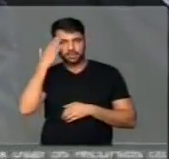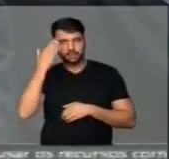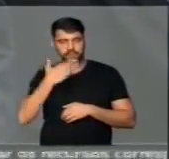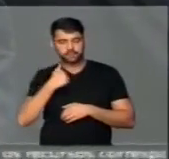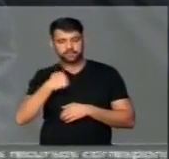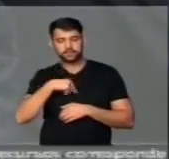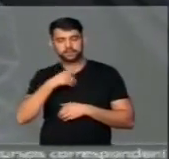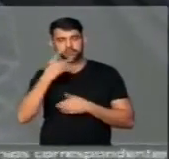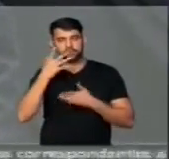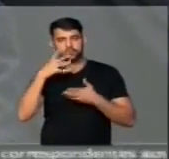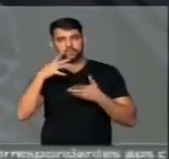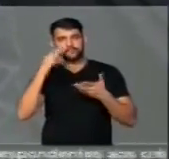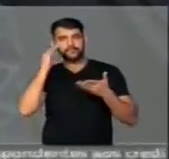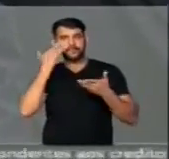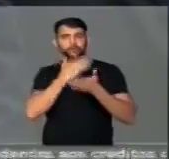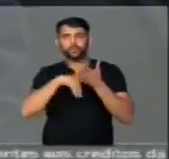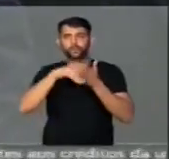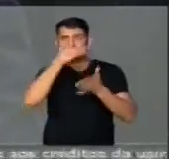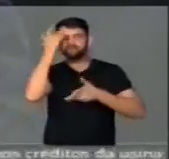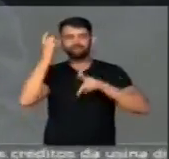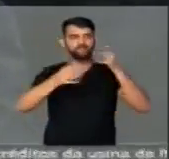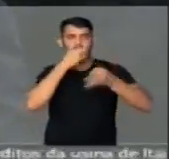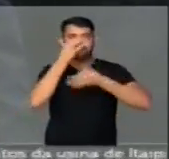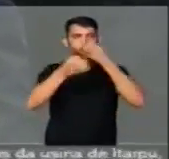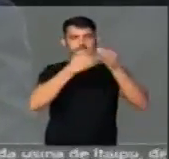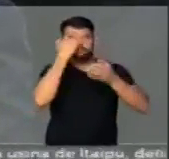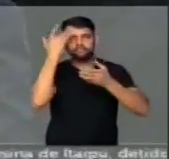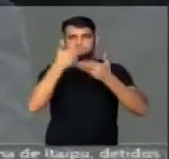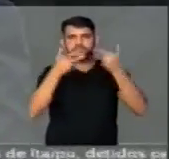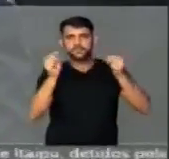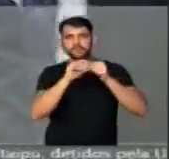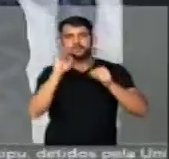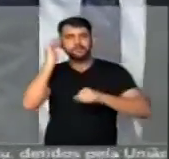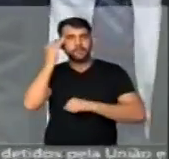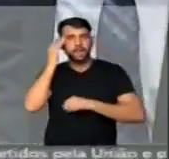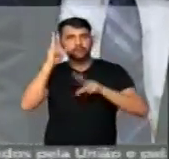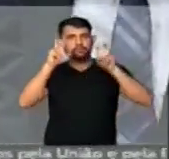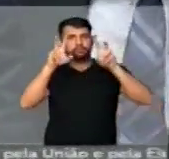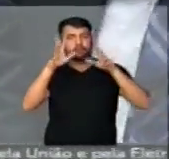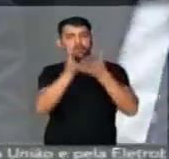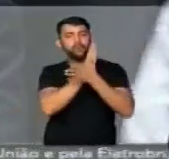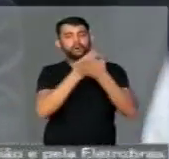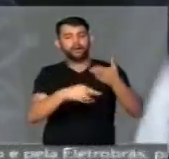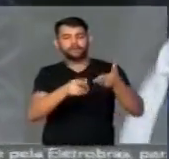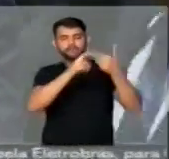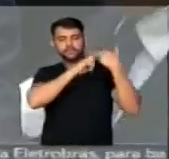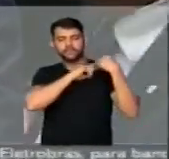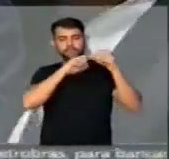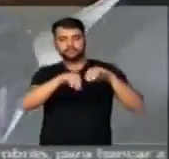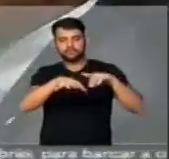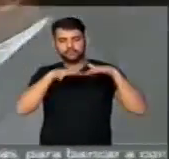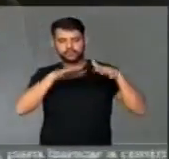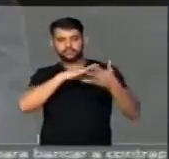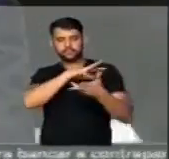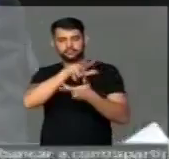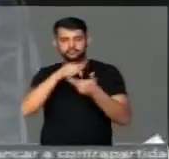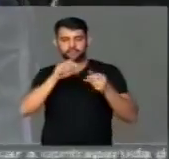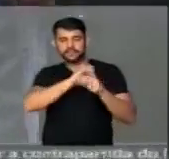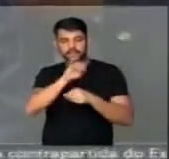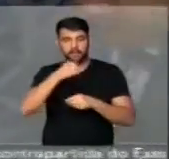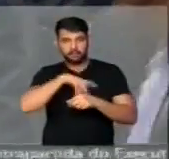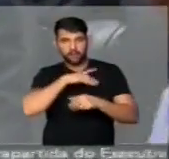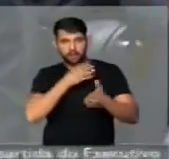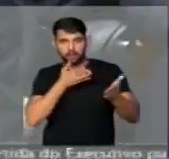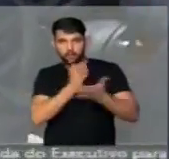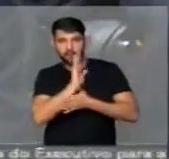ouvir a todos aqueles que entendem qual é o papel do parlamento no mundo, se é